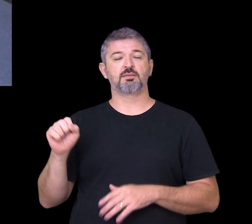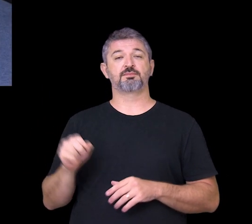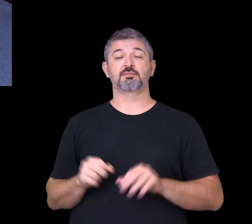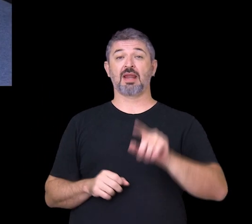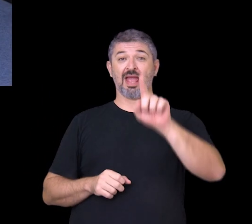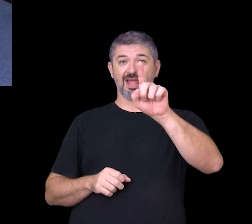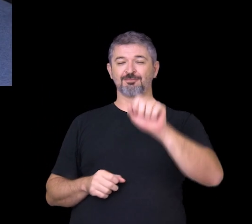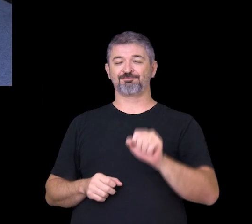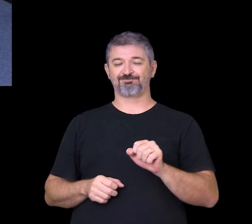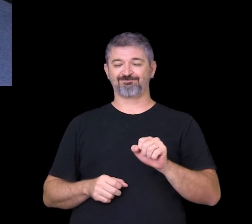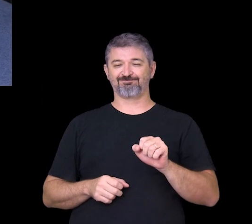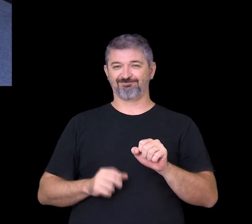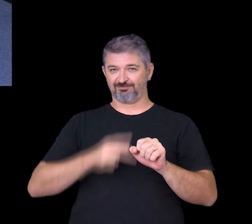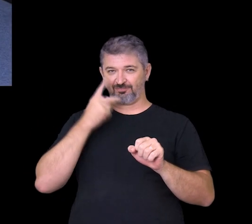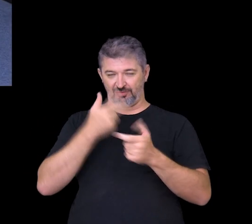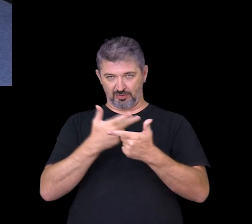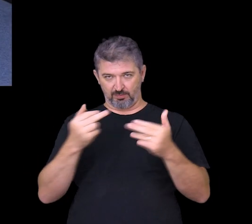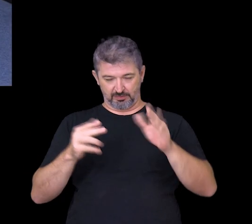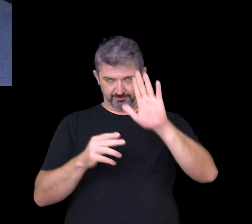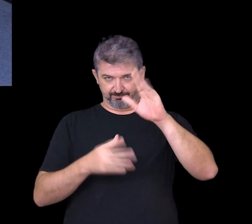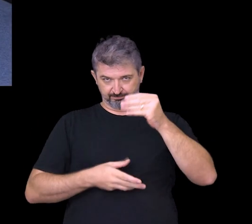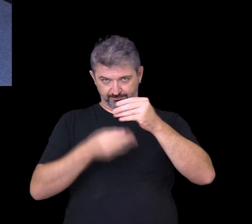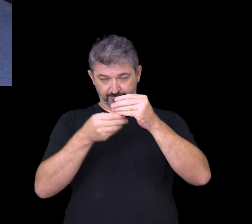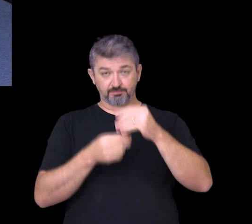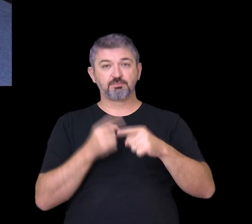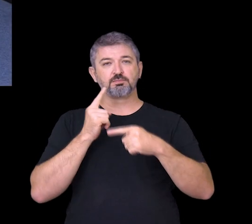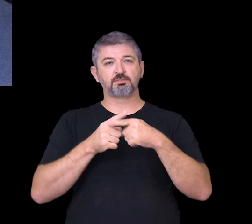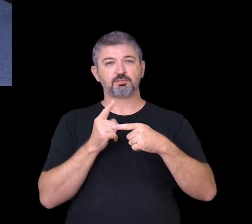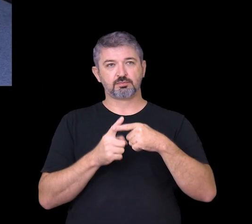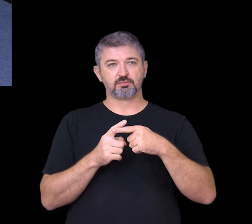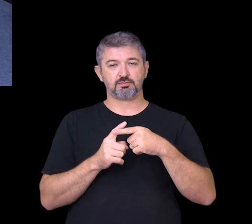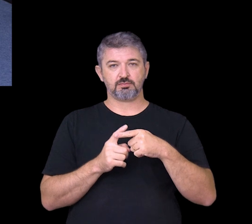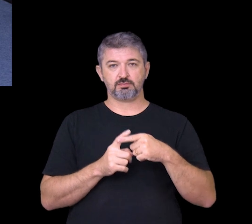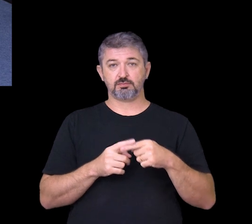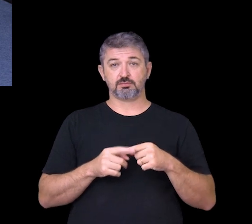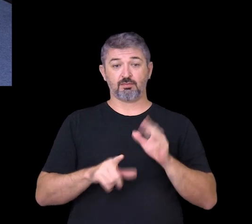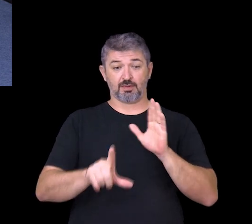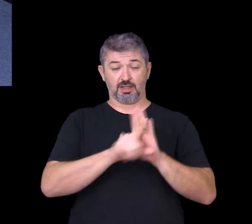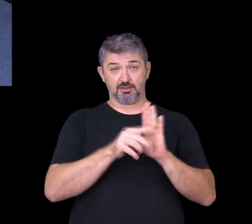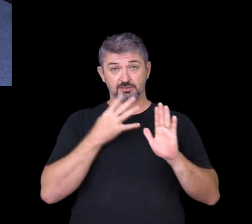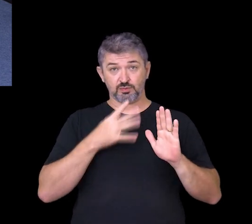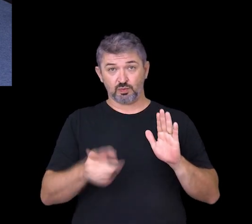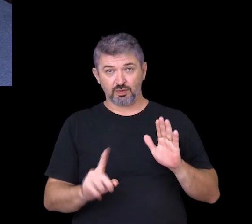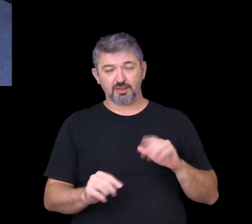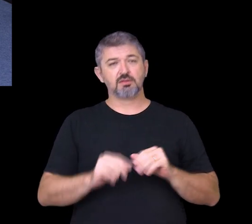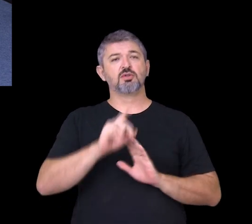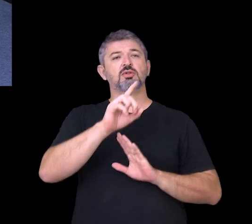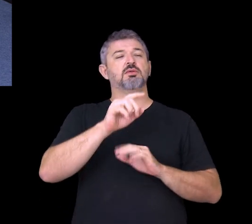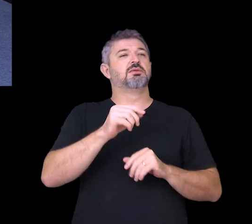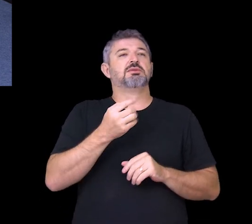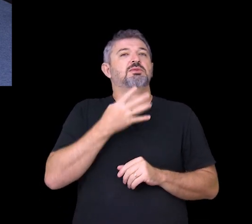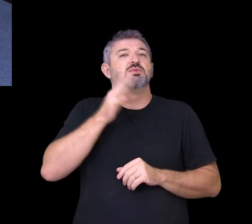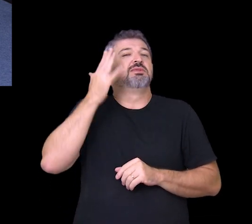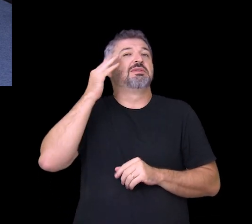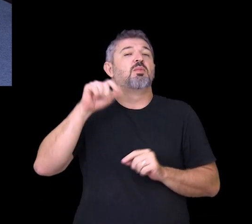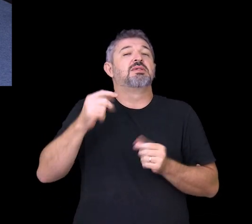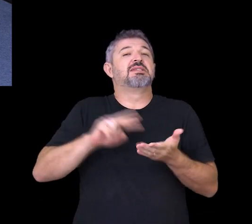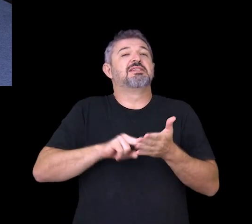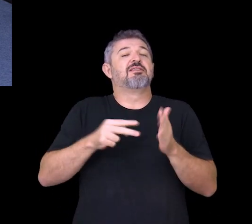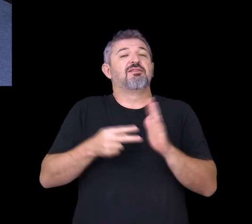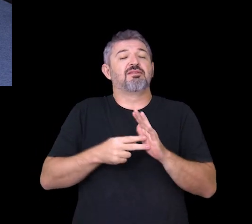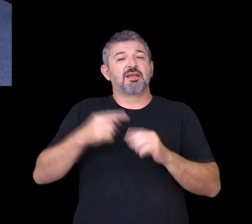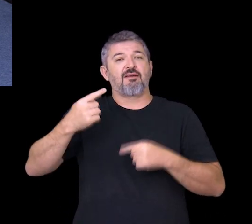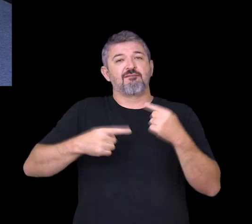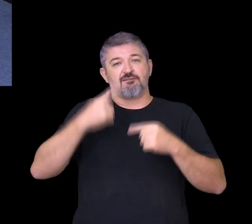E aí, Regina, eu queria fazer um ressalto. Primeiro, você não conhece a lei e não conhece direito o que é violência